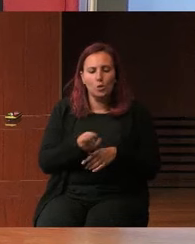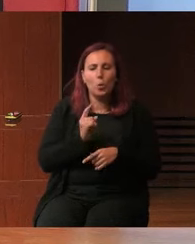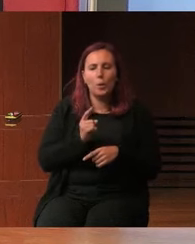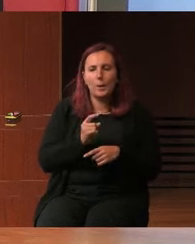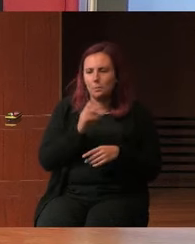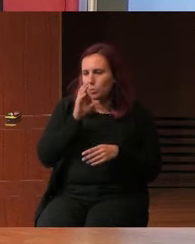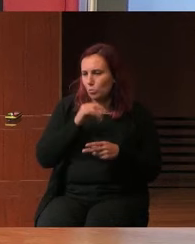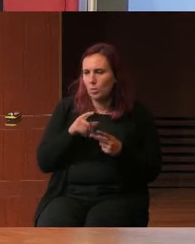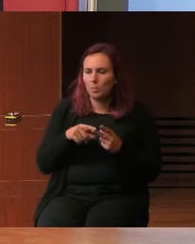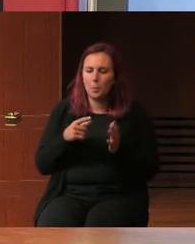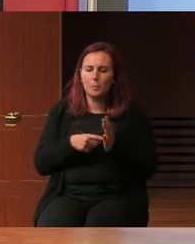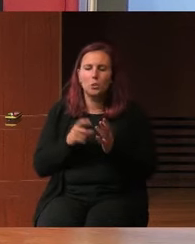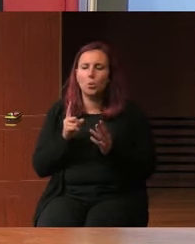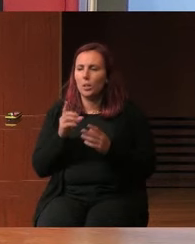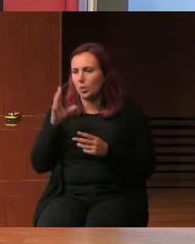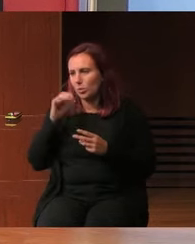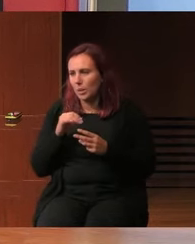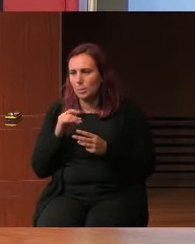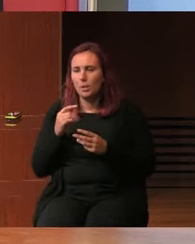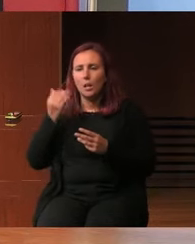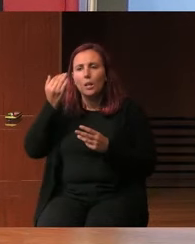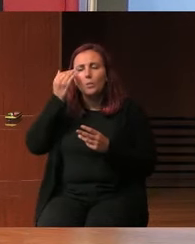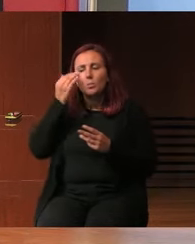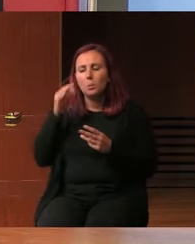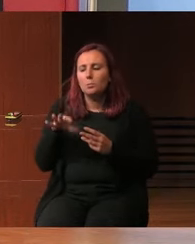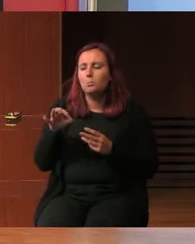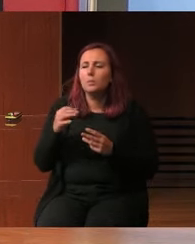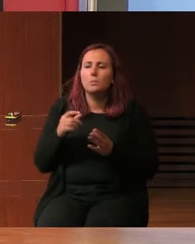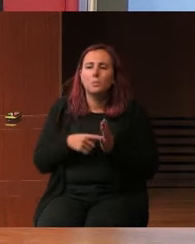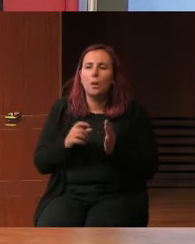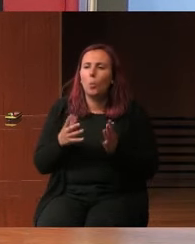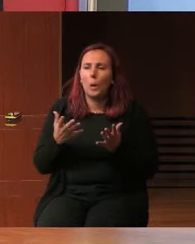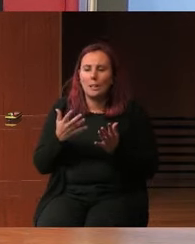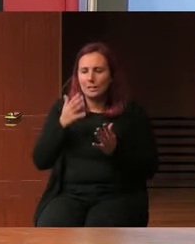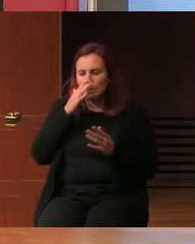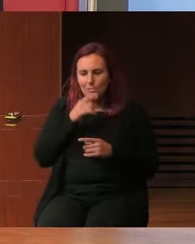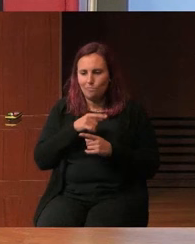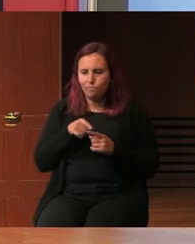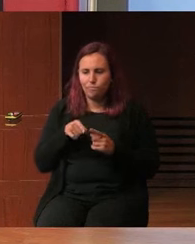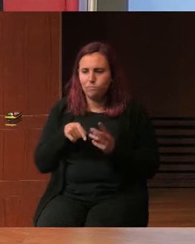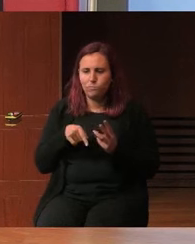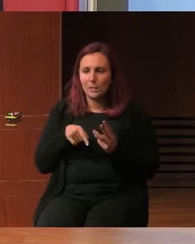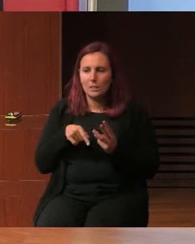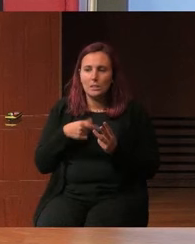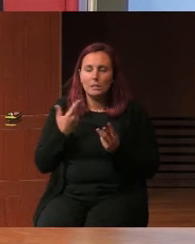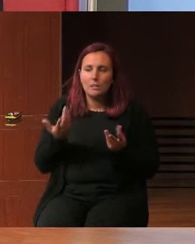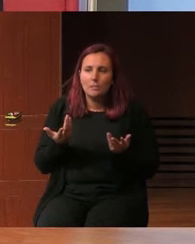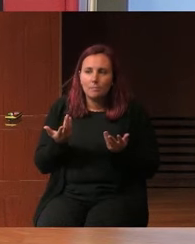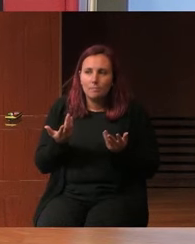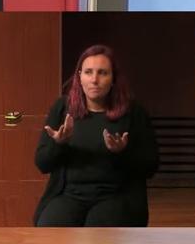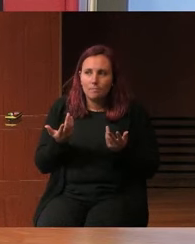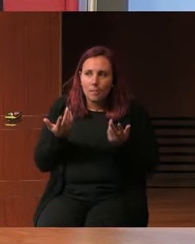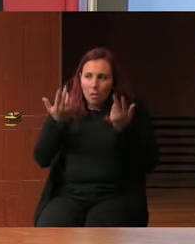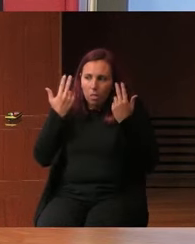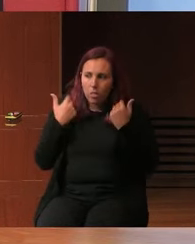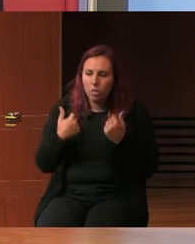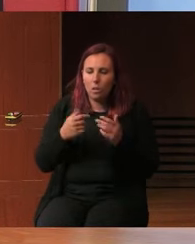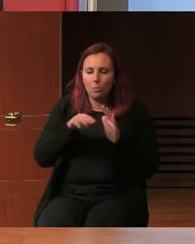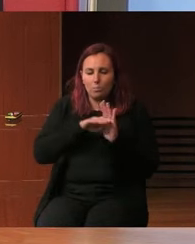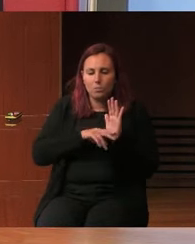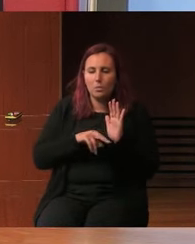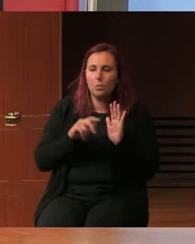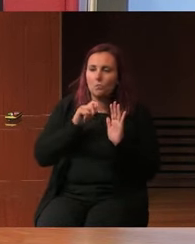do que é que precisamos e qual é a informação de que necessitamos, ficamos completamente sujeitos a estes